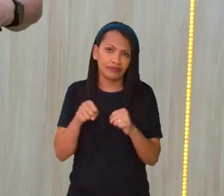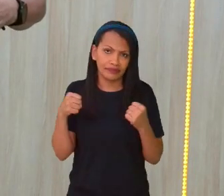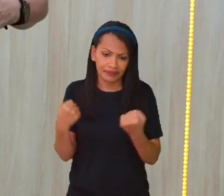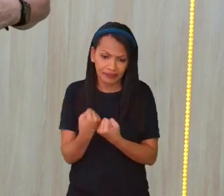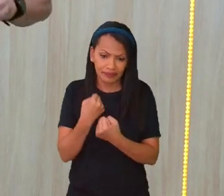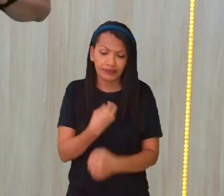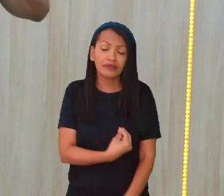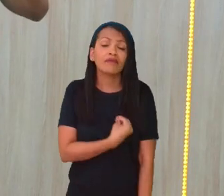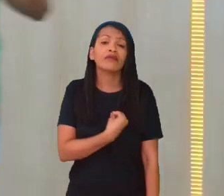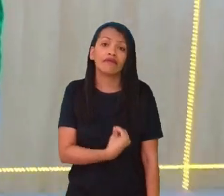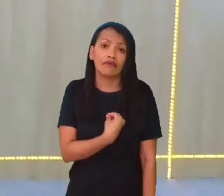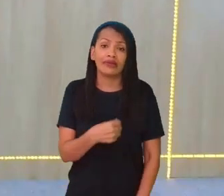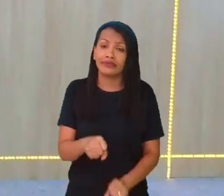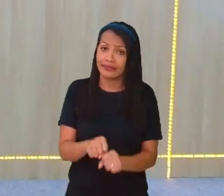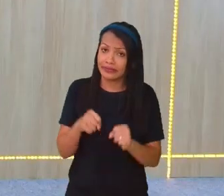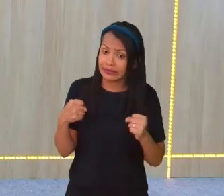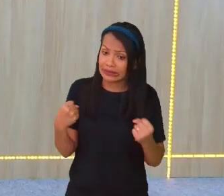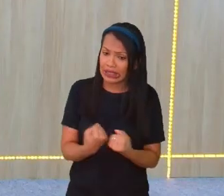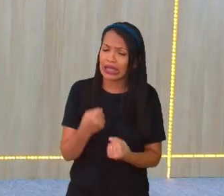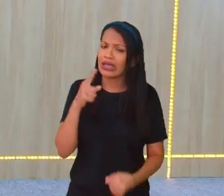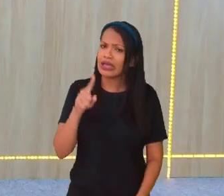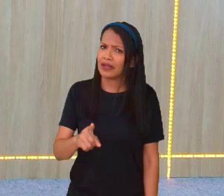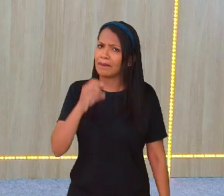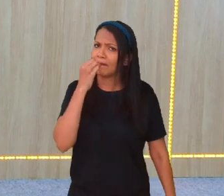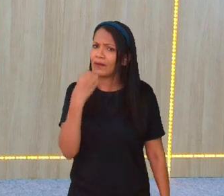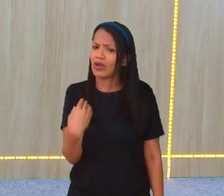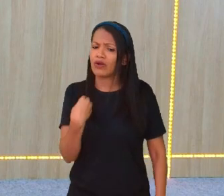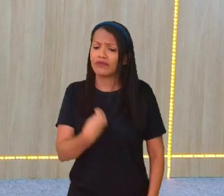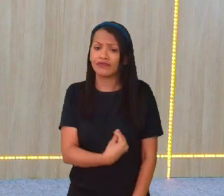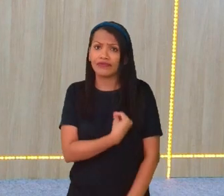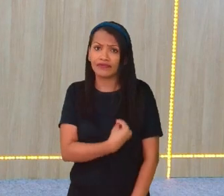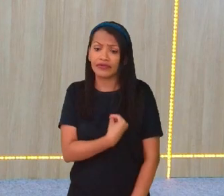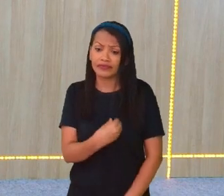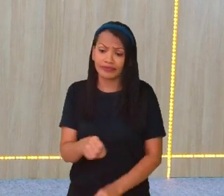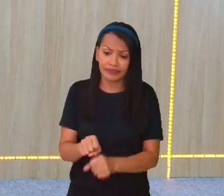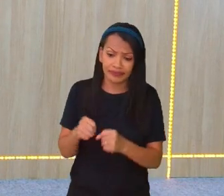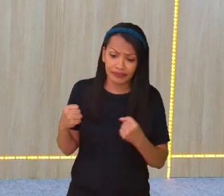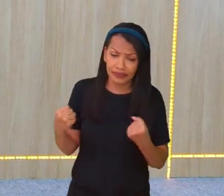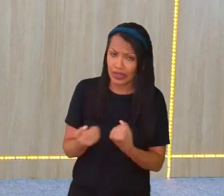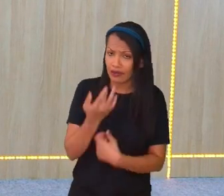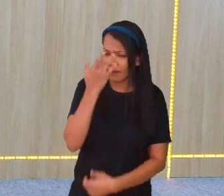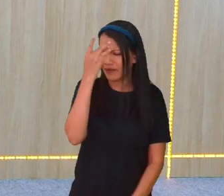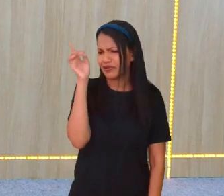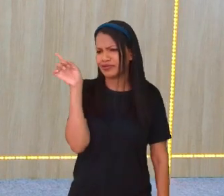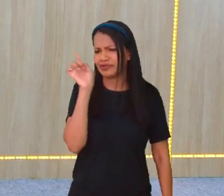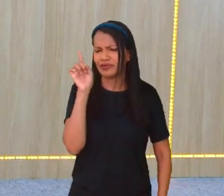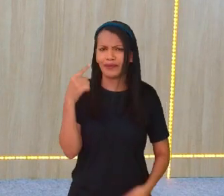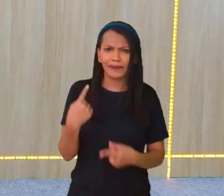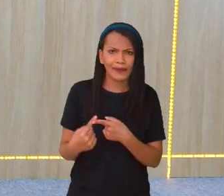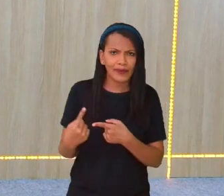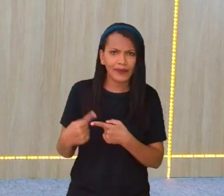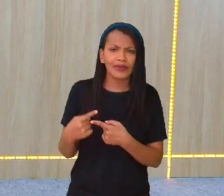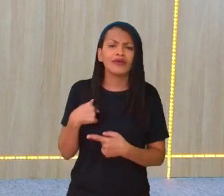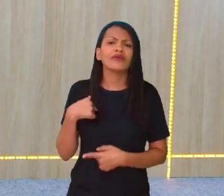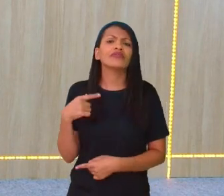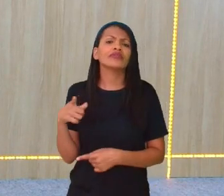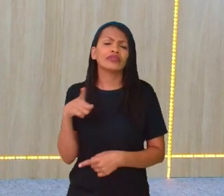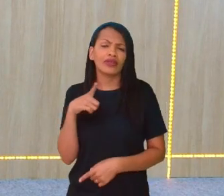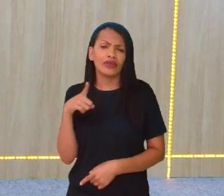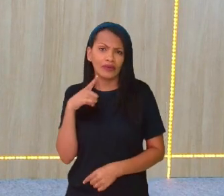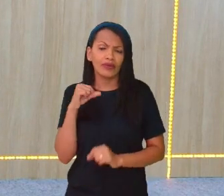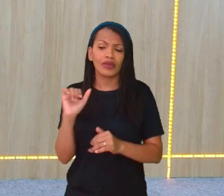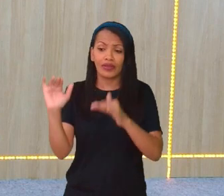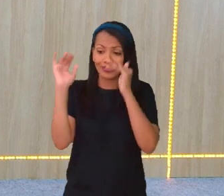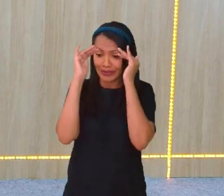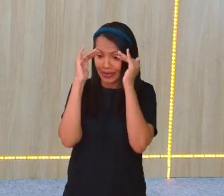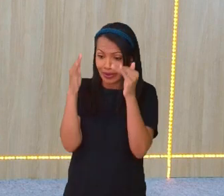sociedade é uma arte. Viver em sociedade não é fácil. Por quê? Porque eu tenho que respeitar o